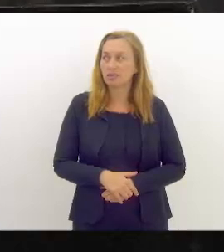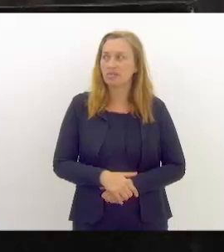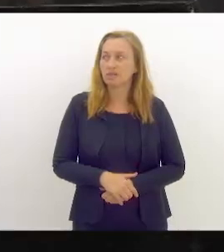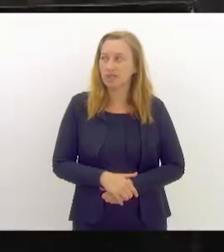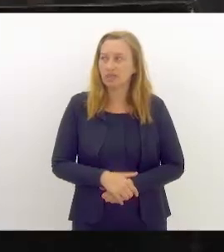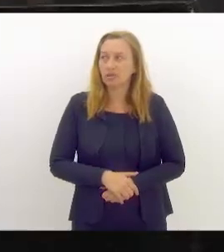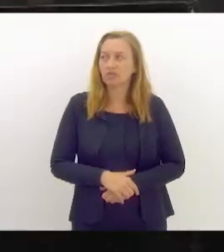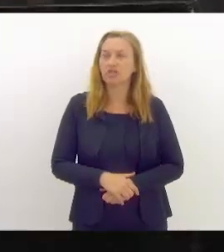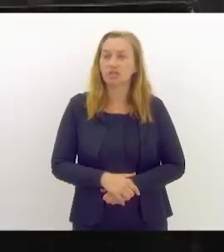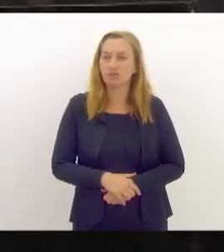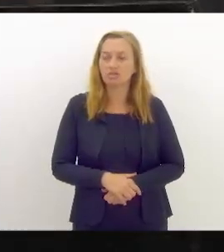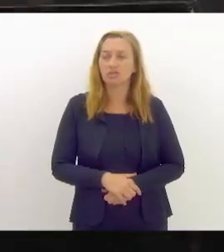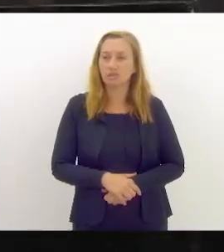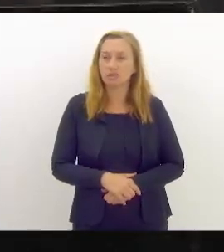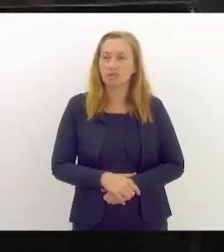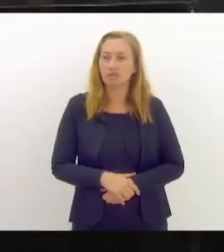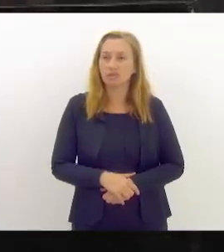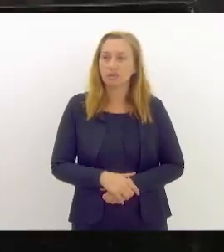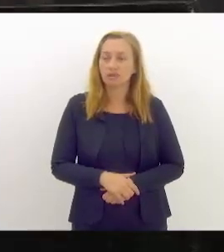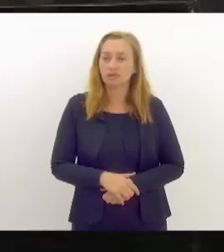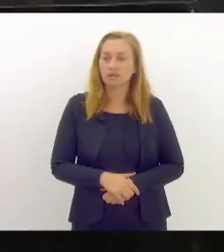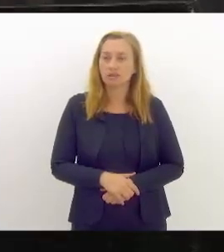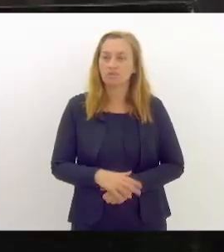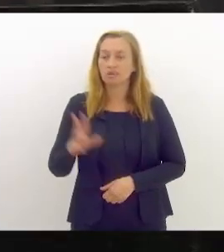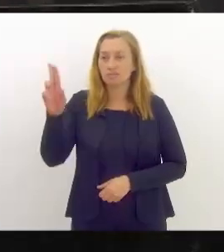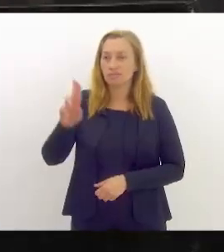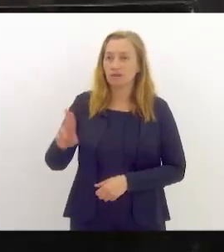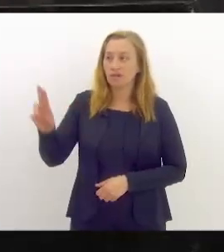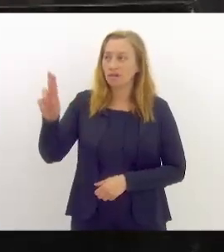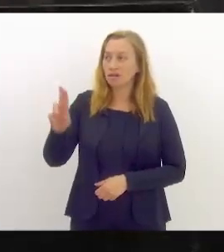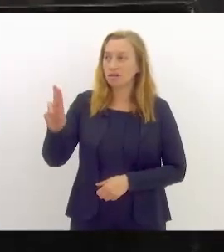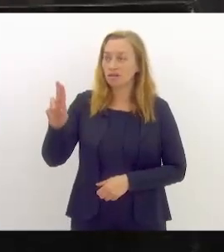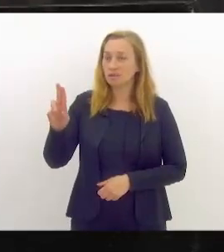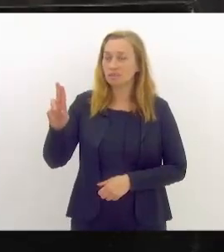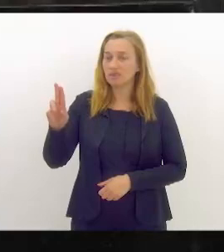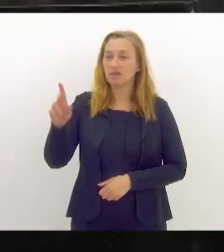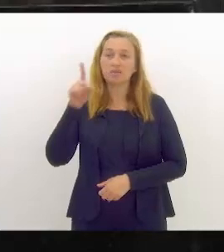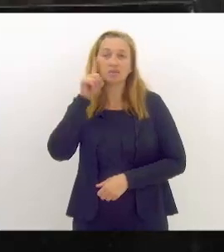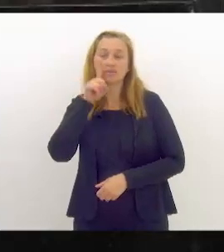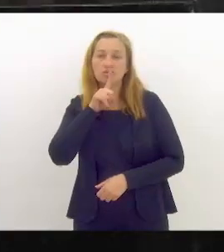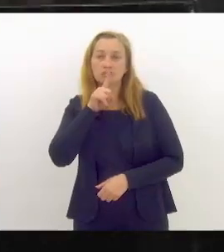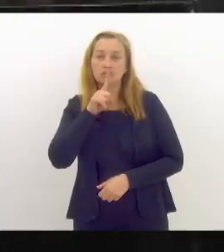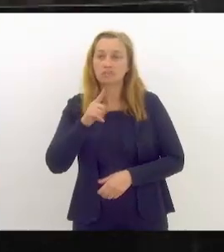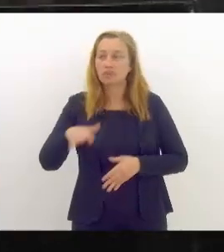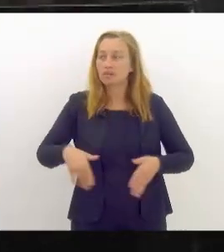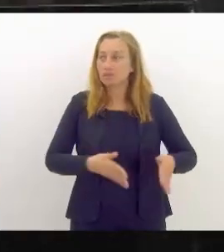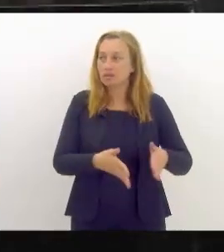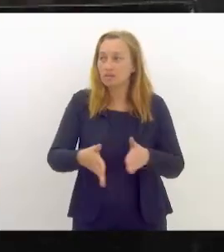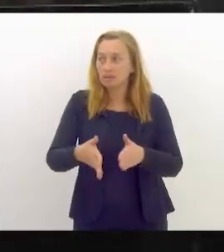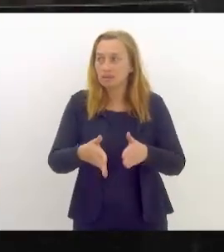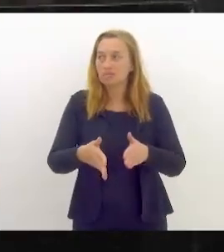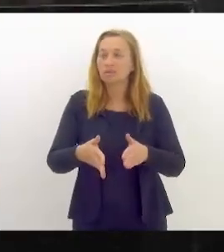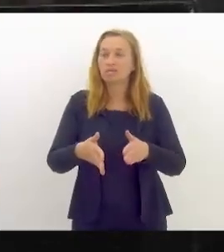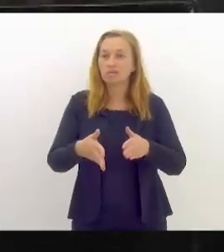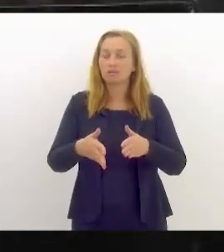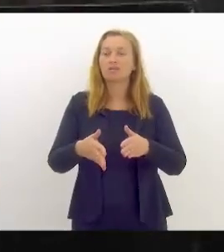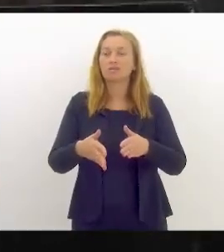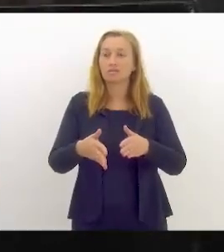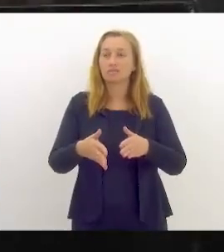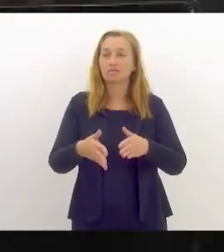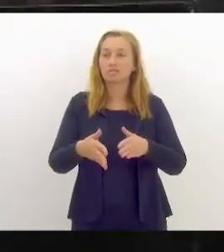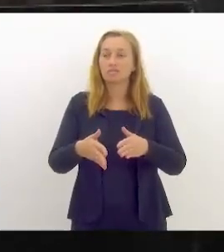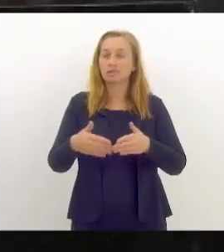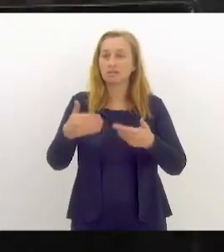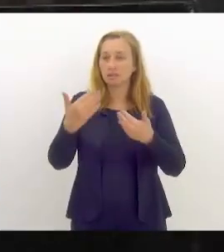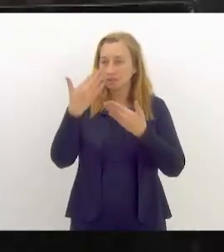eu tava lendo recentemente um estudo da Universidade de Harvard que fala que um caminho para felicidade majorador e a gratidão